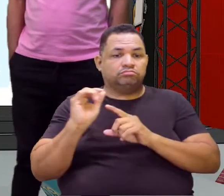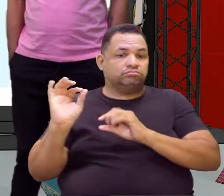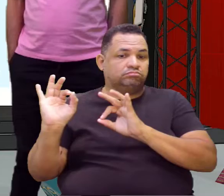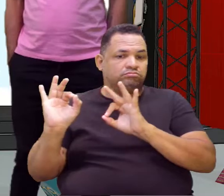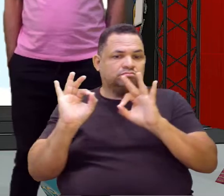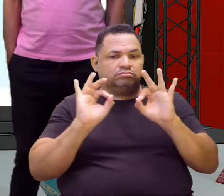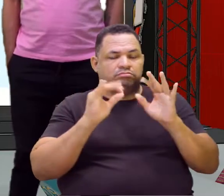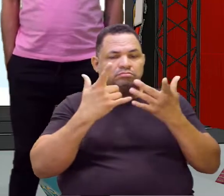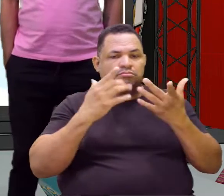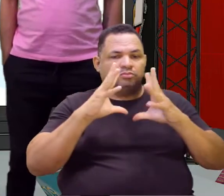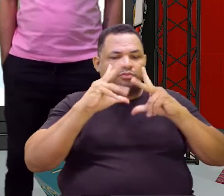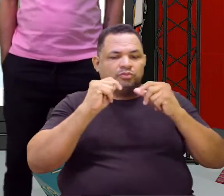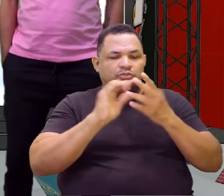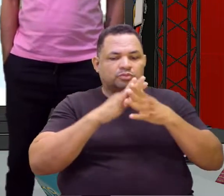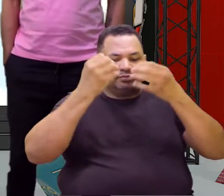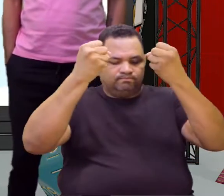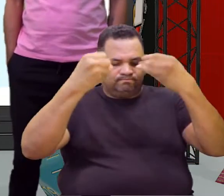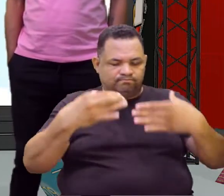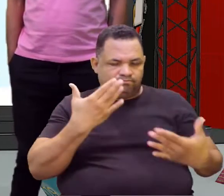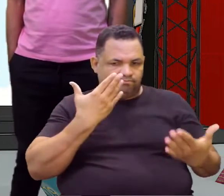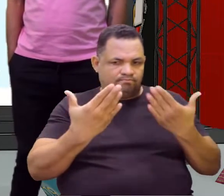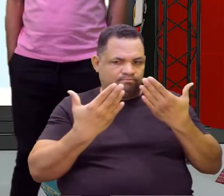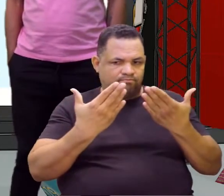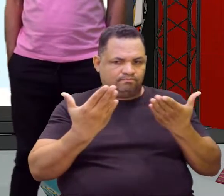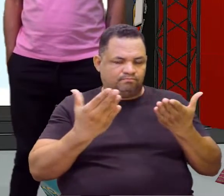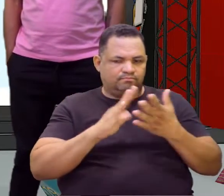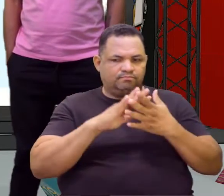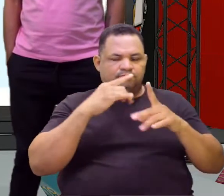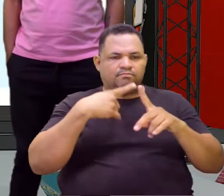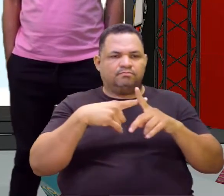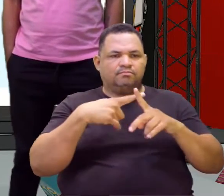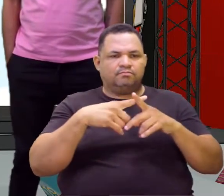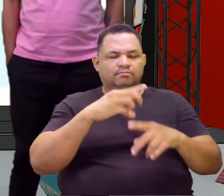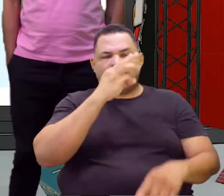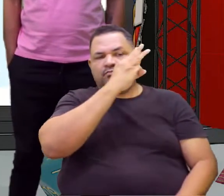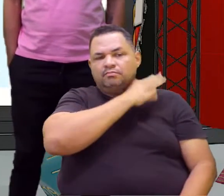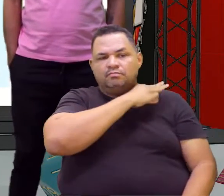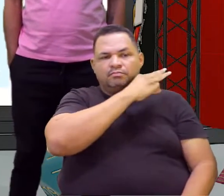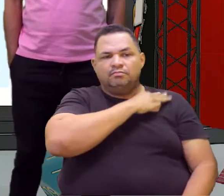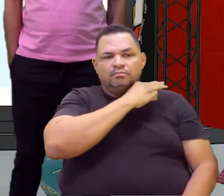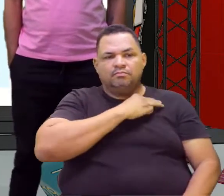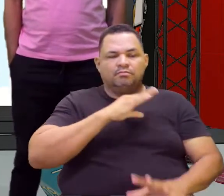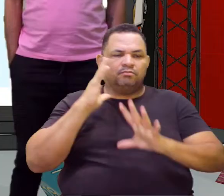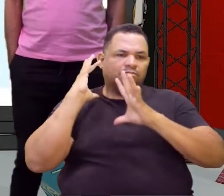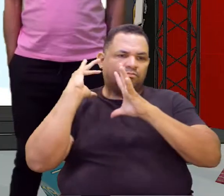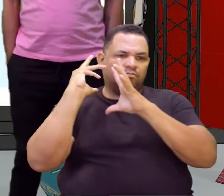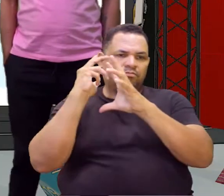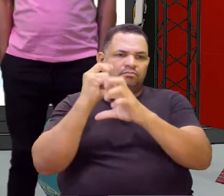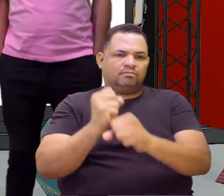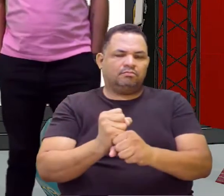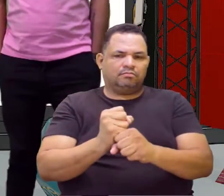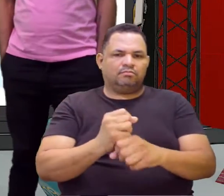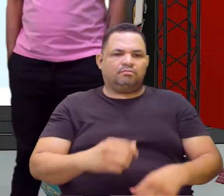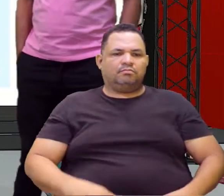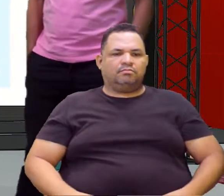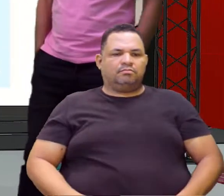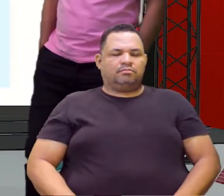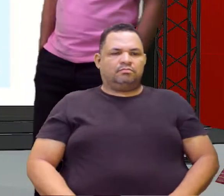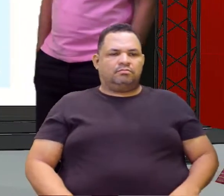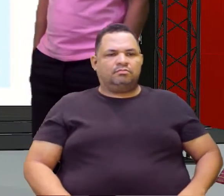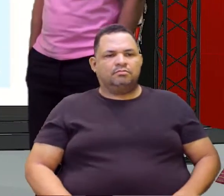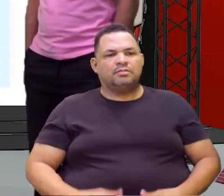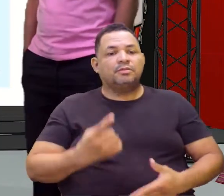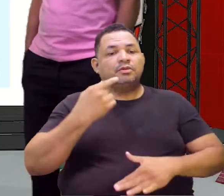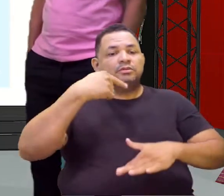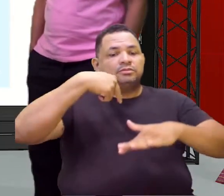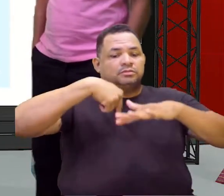slide, falando tudo de uma vez. Por quê? Porque o terceirão é revisão. Né? Claro, aí a gente